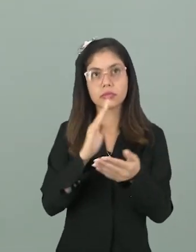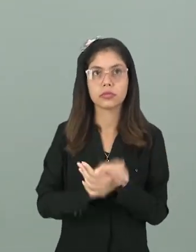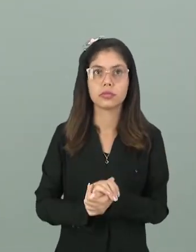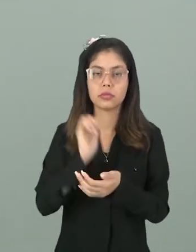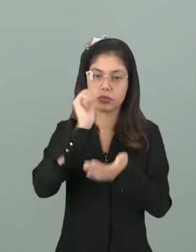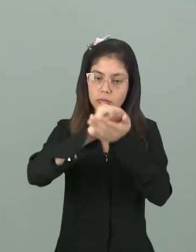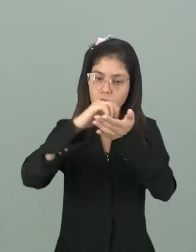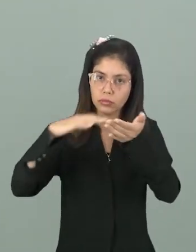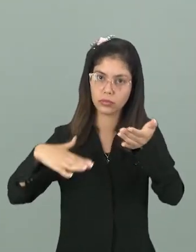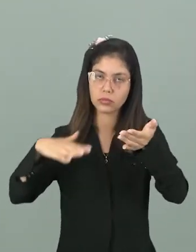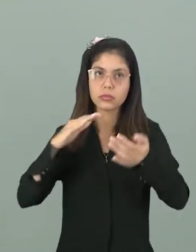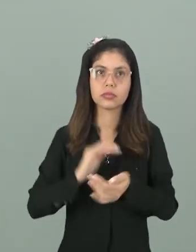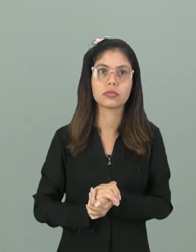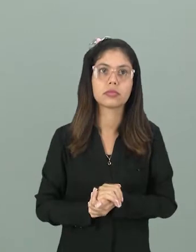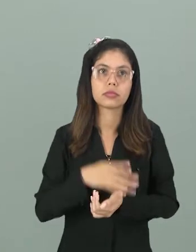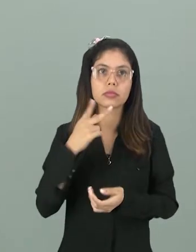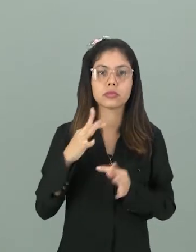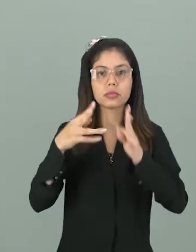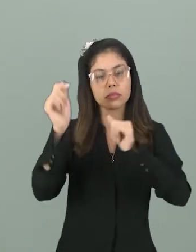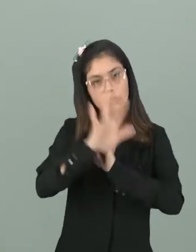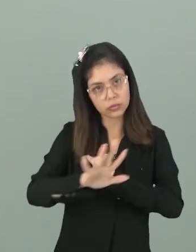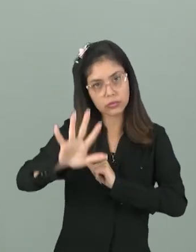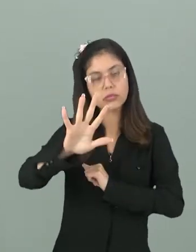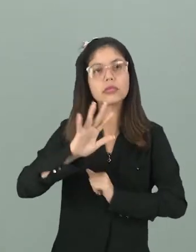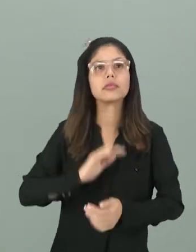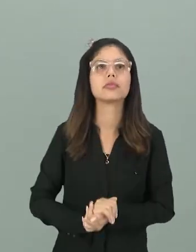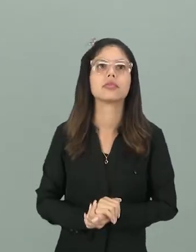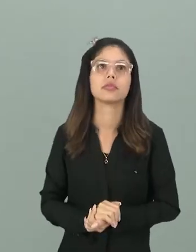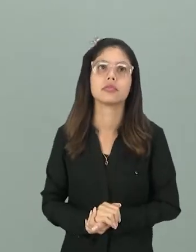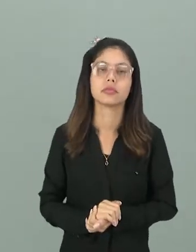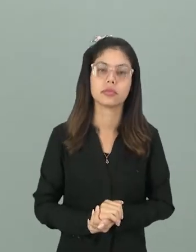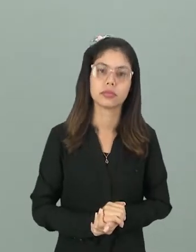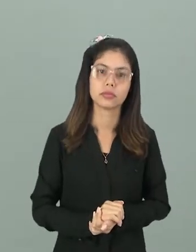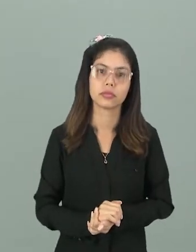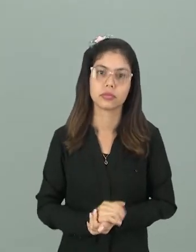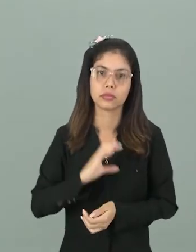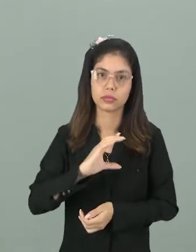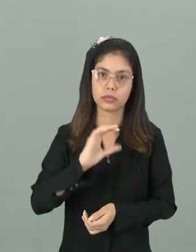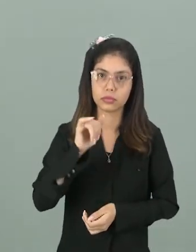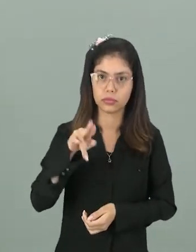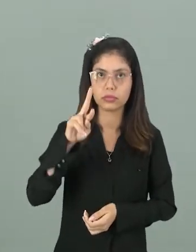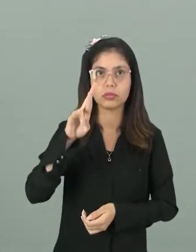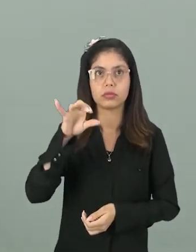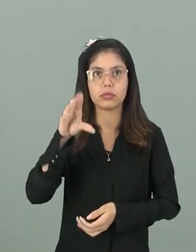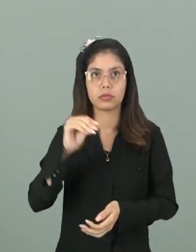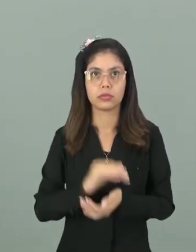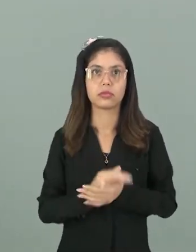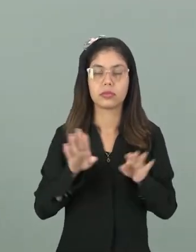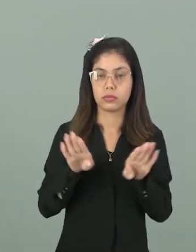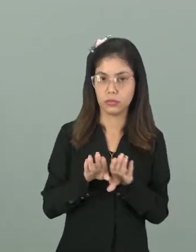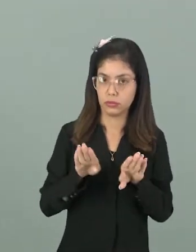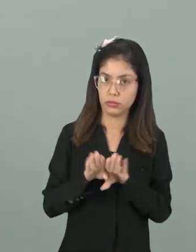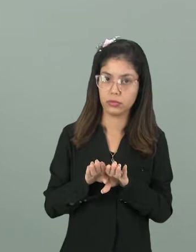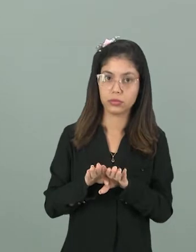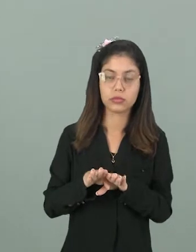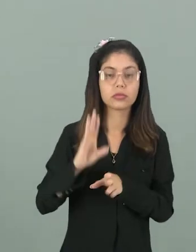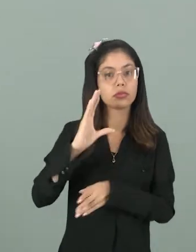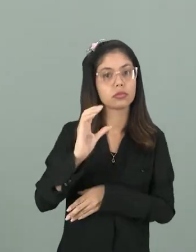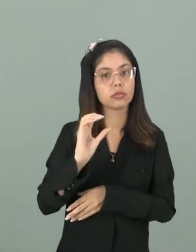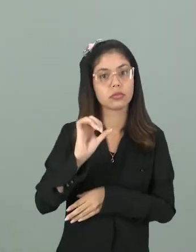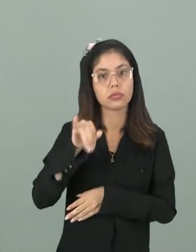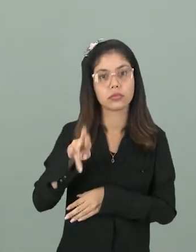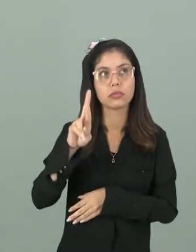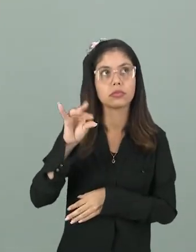nosso exercitando, a respeito de tudo isso que eu falei para vocês, a respeito dos compostos inorgânicos e a respeito dos